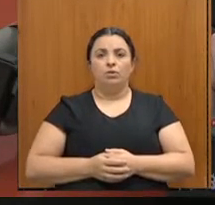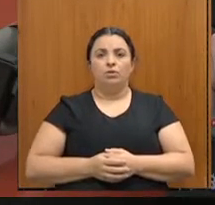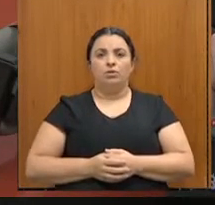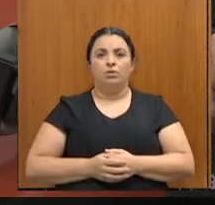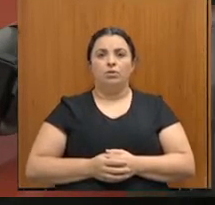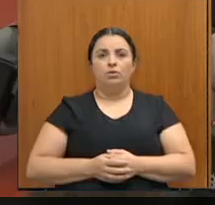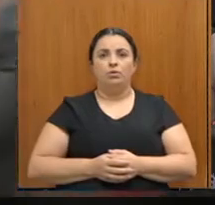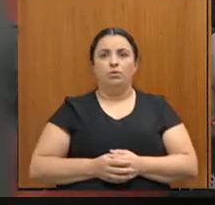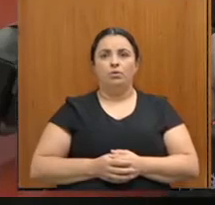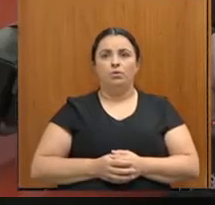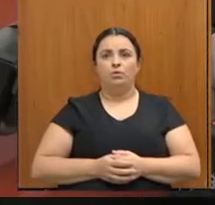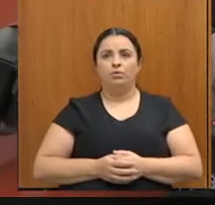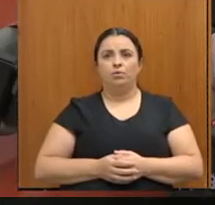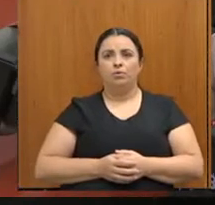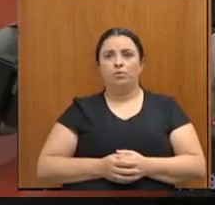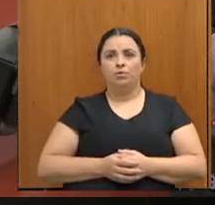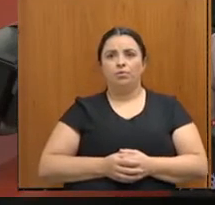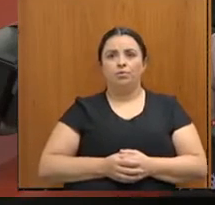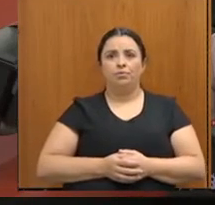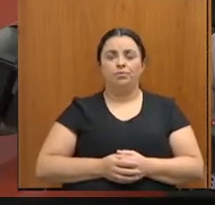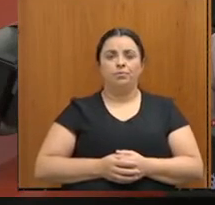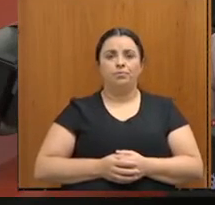E aí